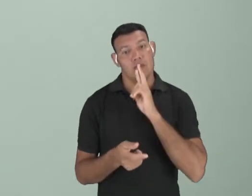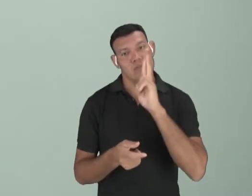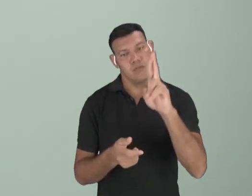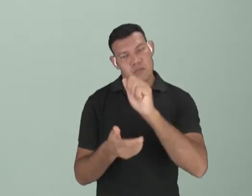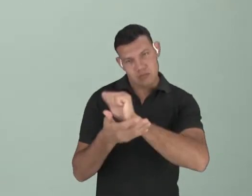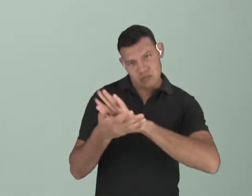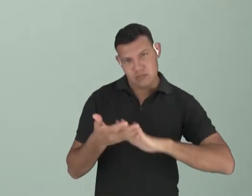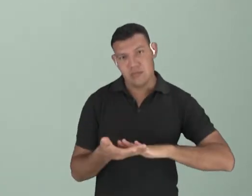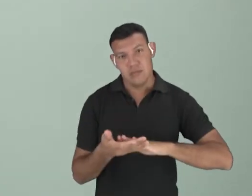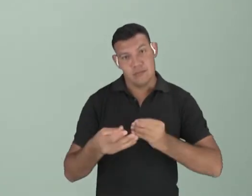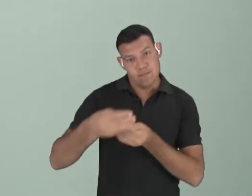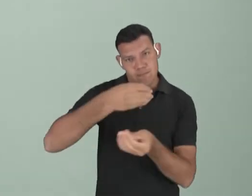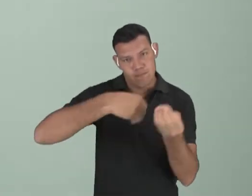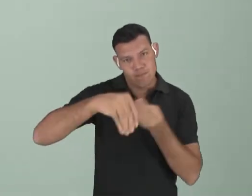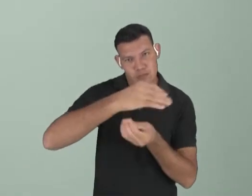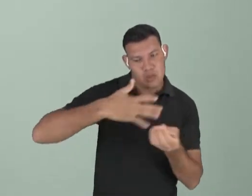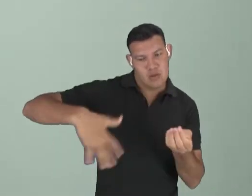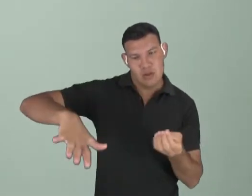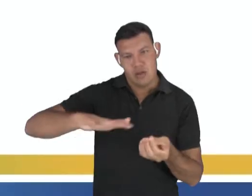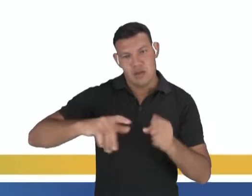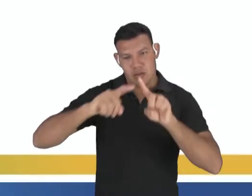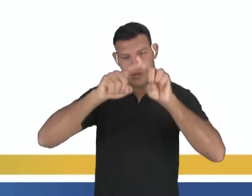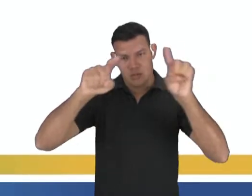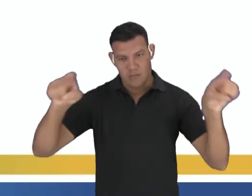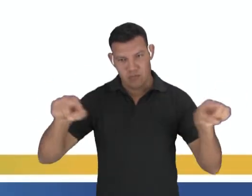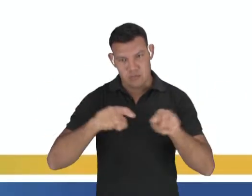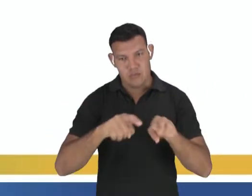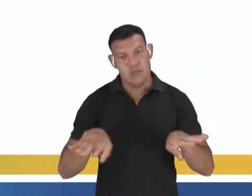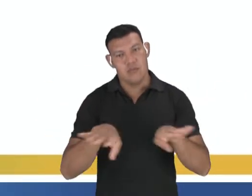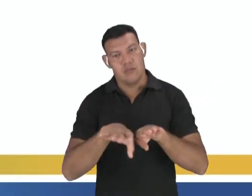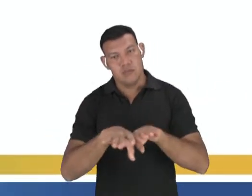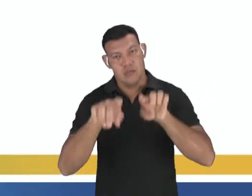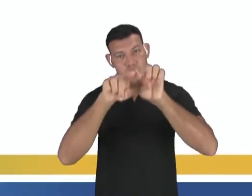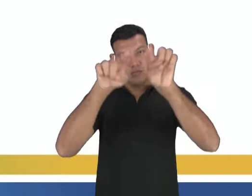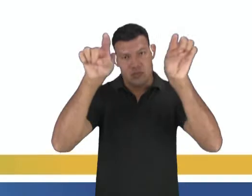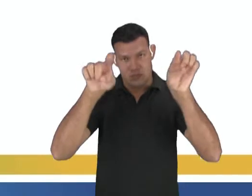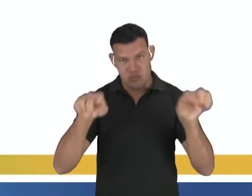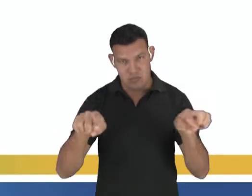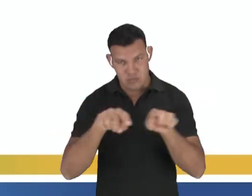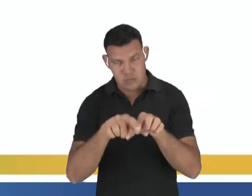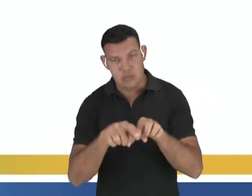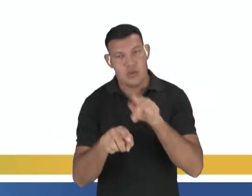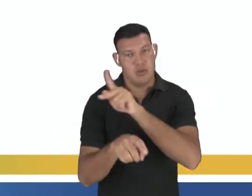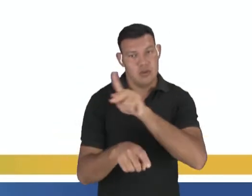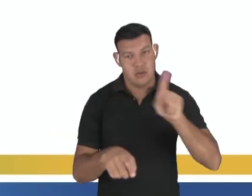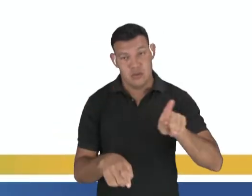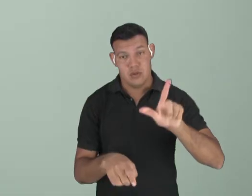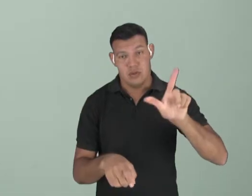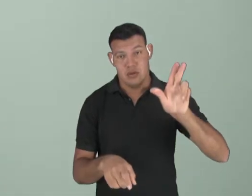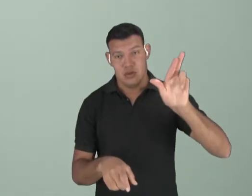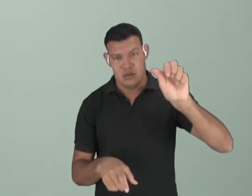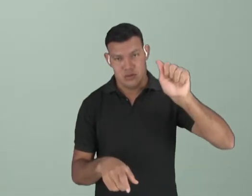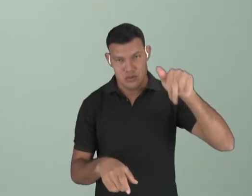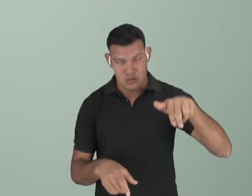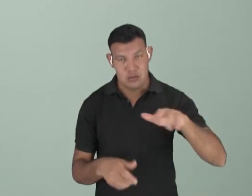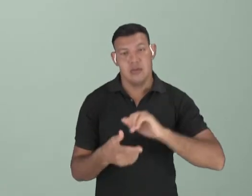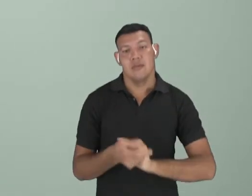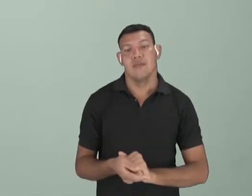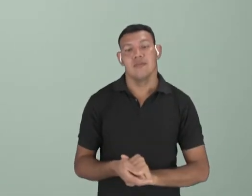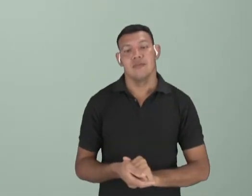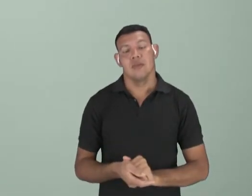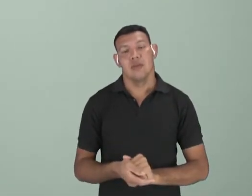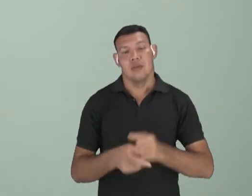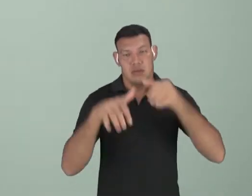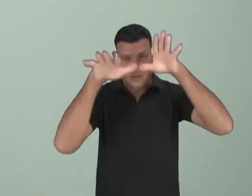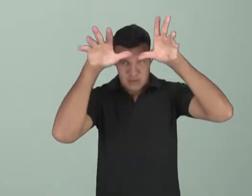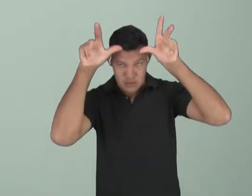que envolvem áreas de triângulos e quadriláteros. Meu nome é Luan Felipe, sou professor de matemática da rede pública do estado do Acre.